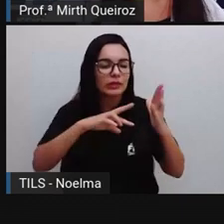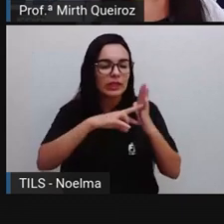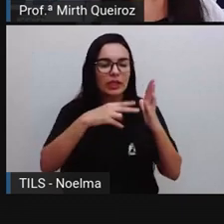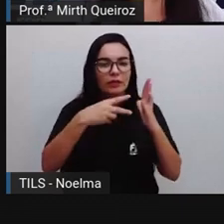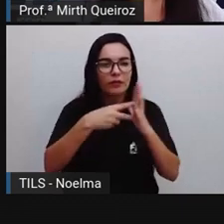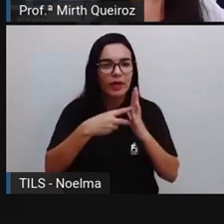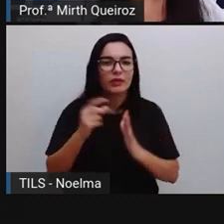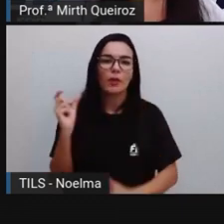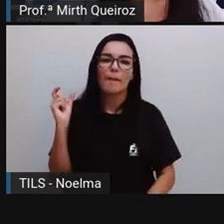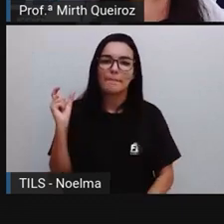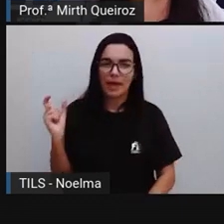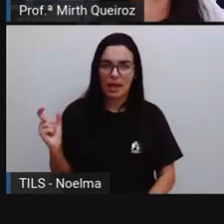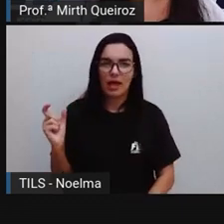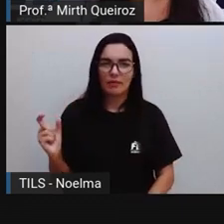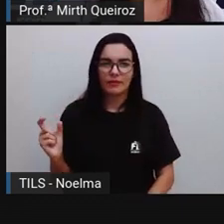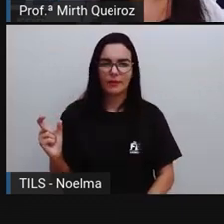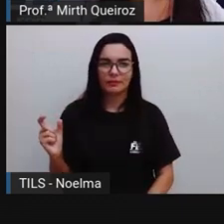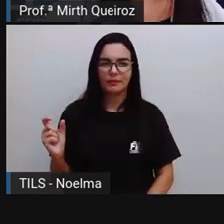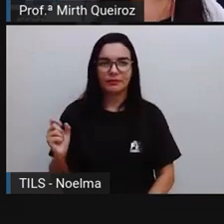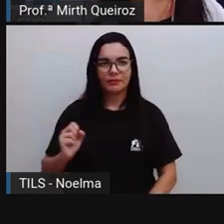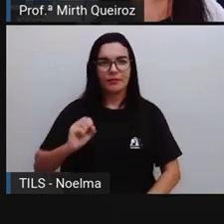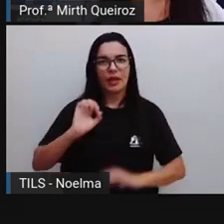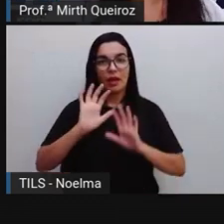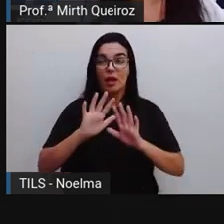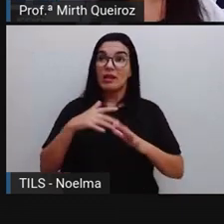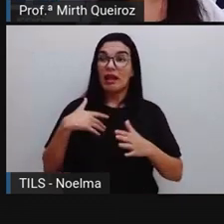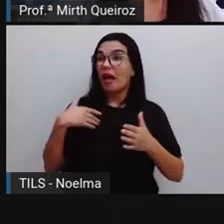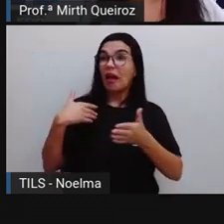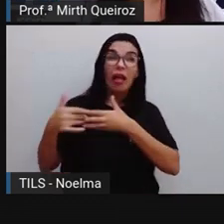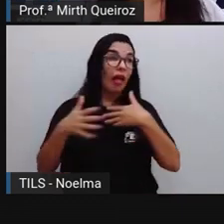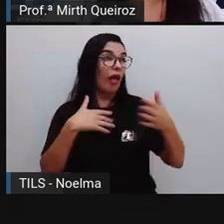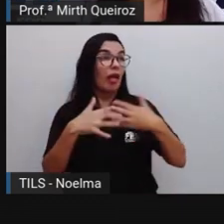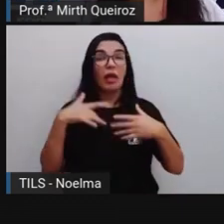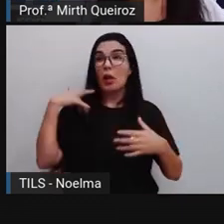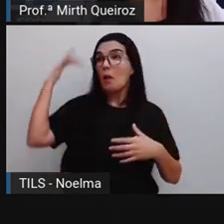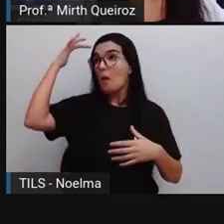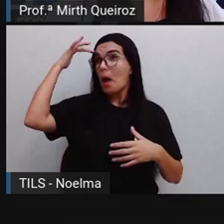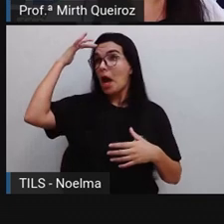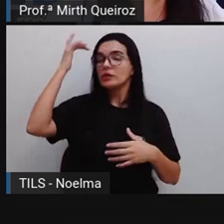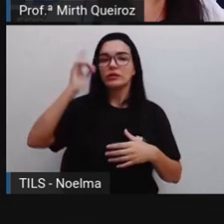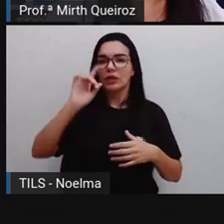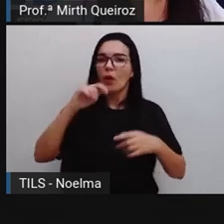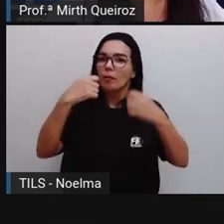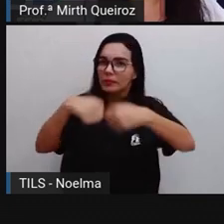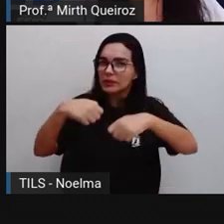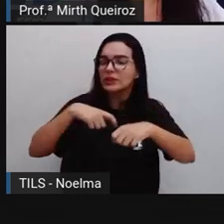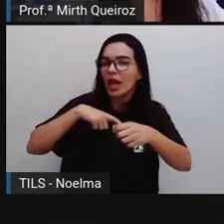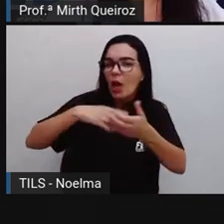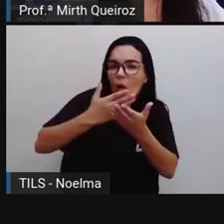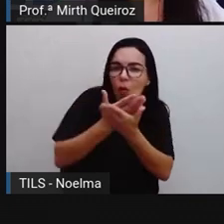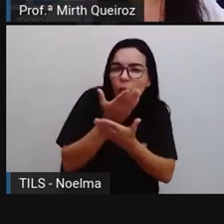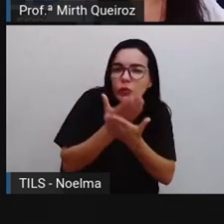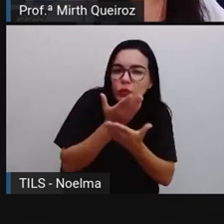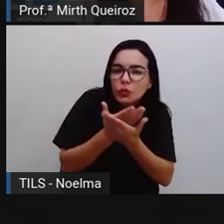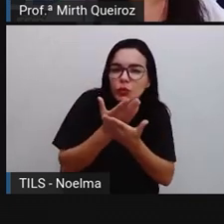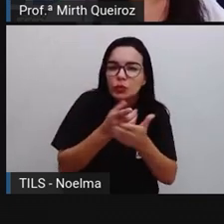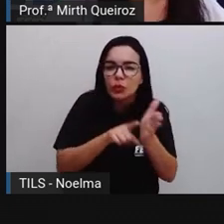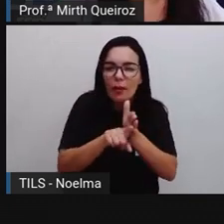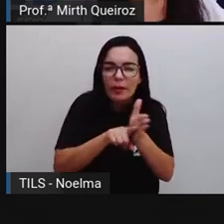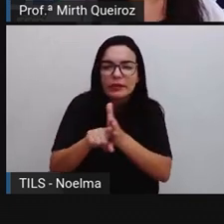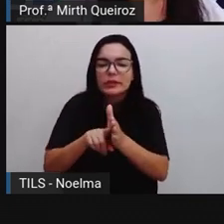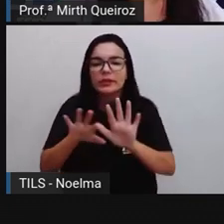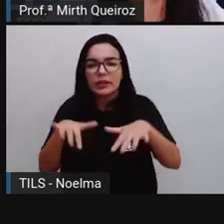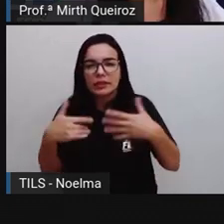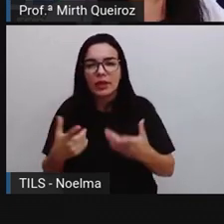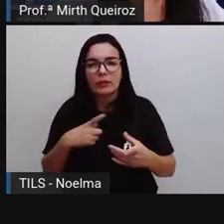uma palavra, né? Que não é aleatório, eu acho que é isso. Não, exige aí estudo, né? E é encontrado aí